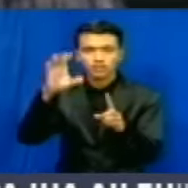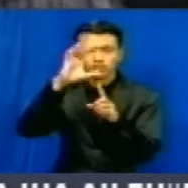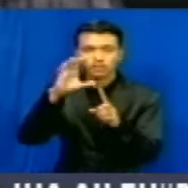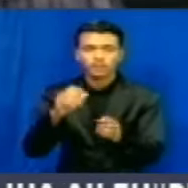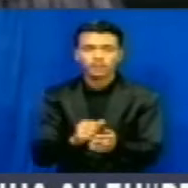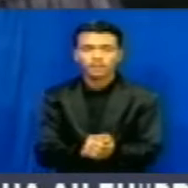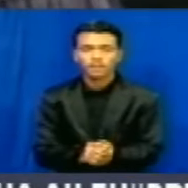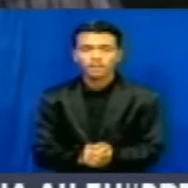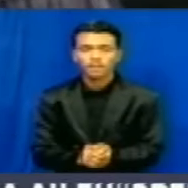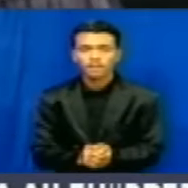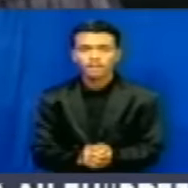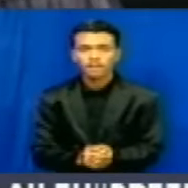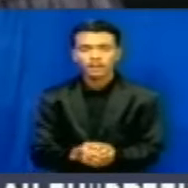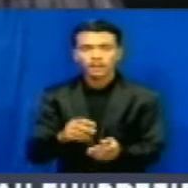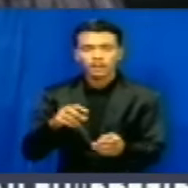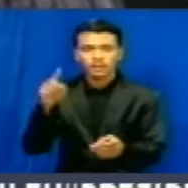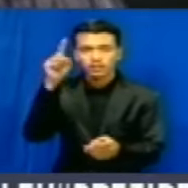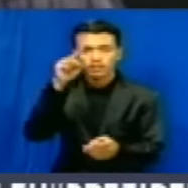Preparativos técnicos atingem 75%